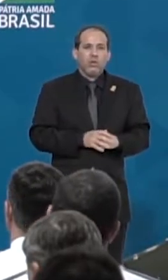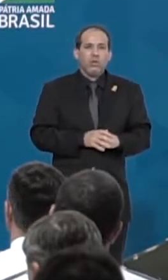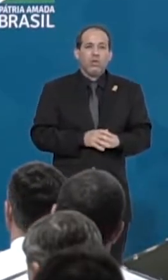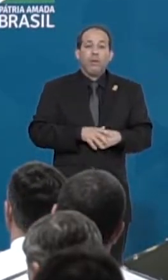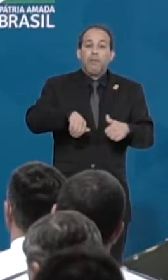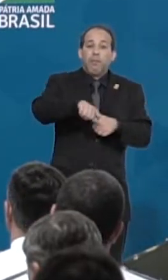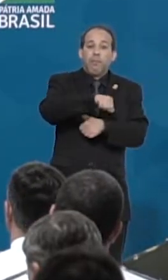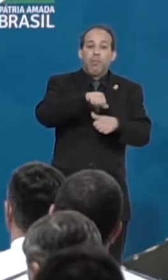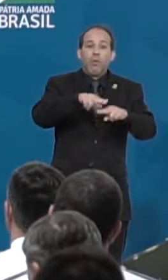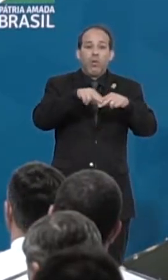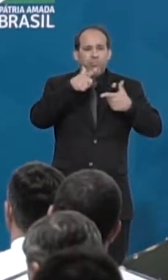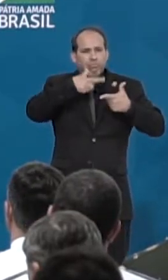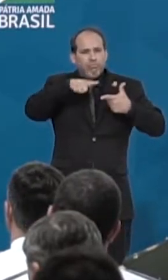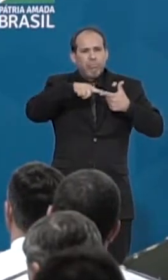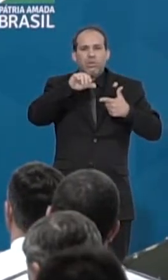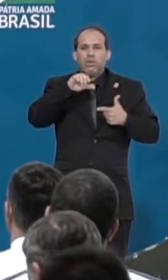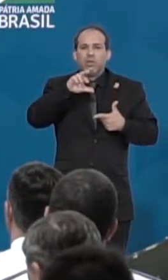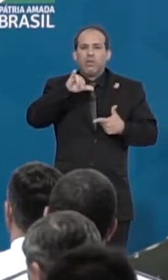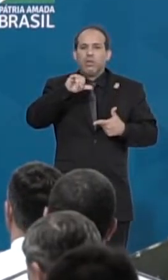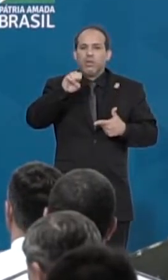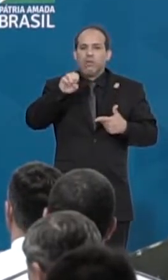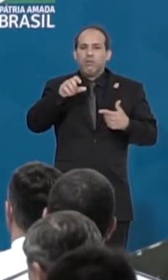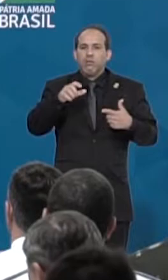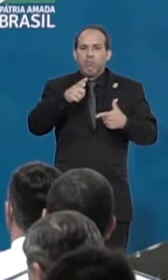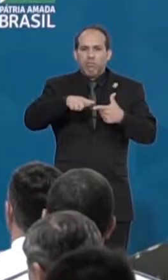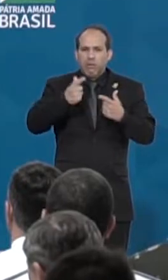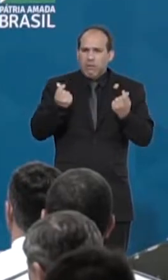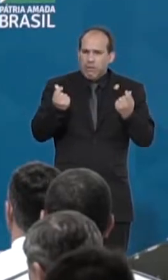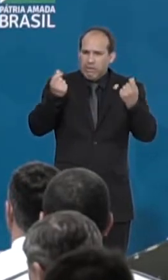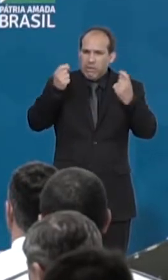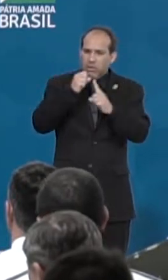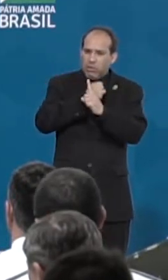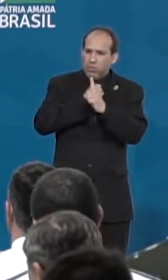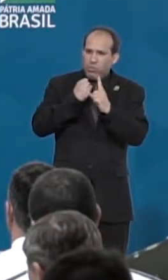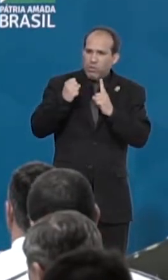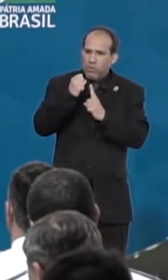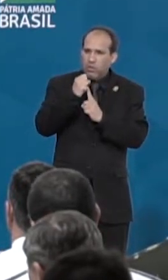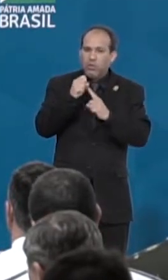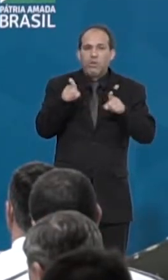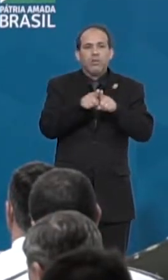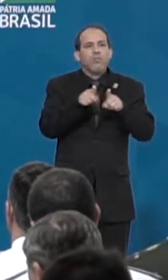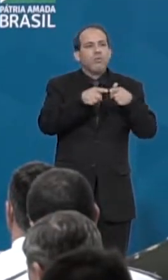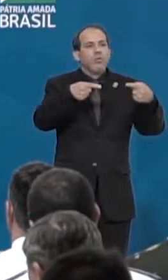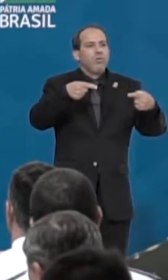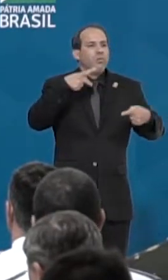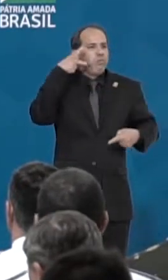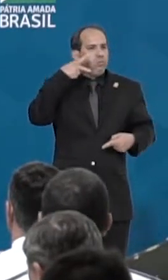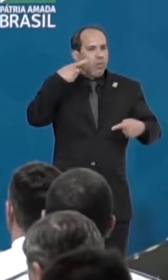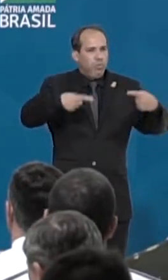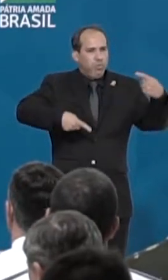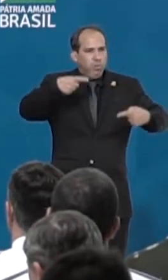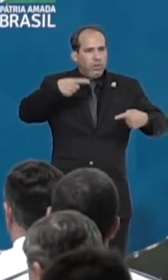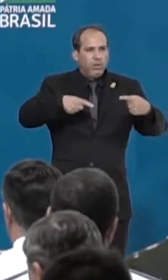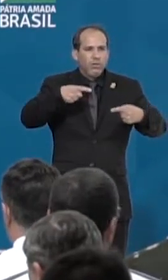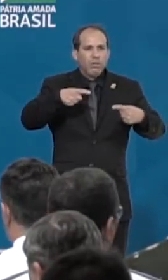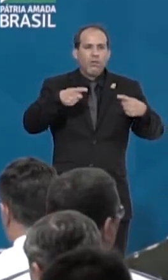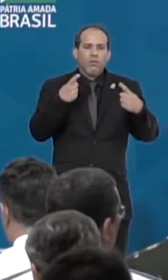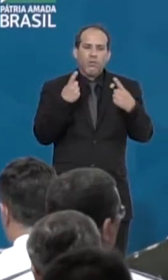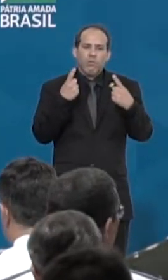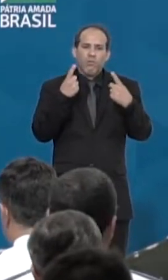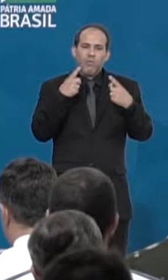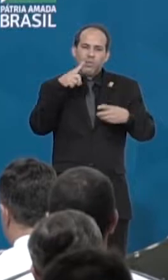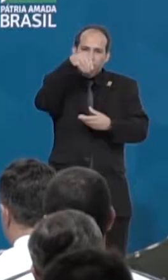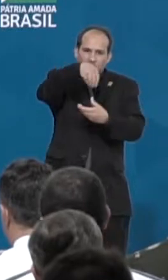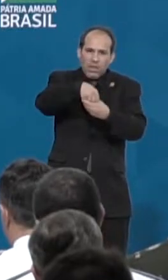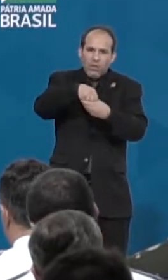Em razão da crise econômica, social e política enfrentada pela